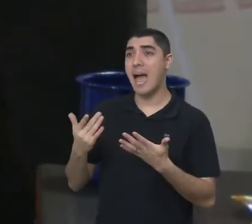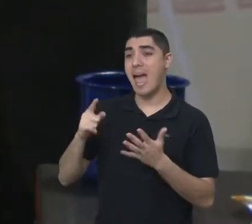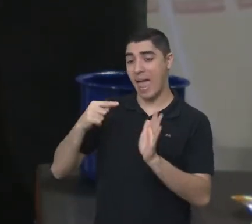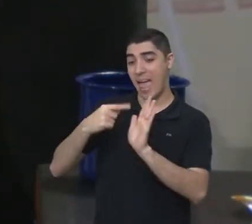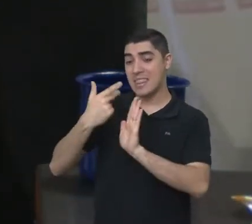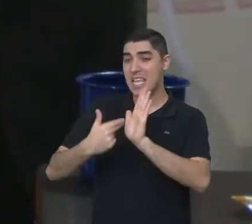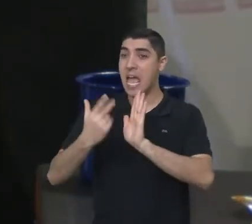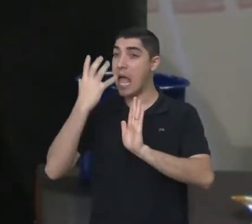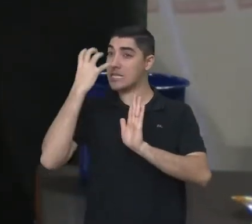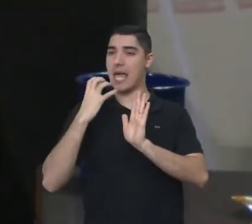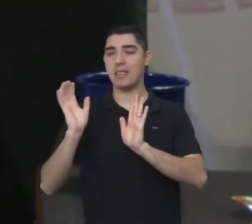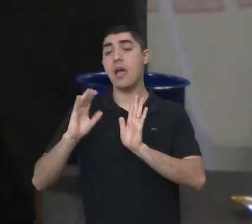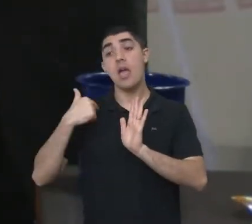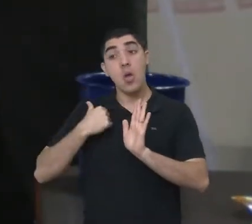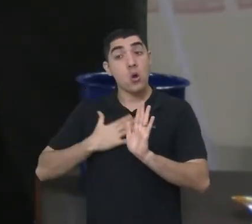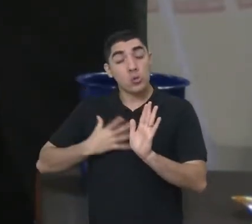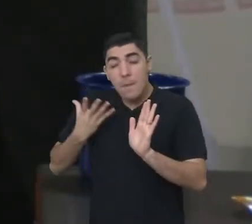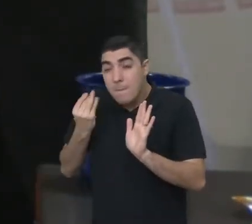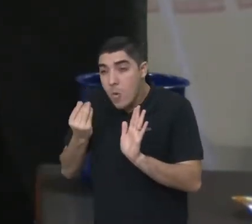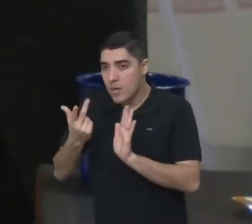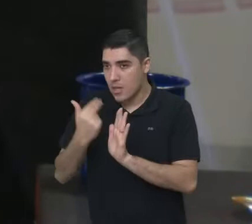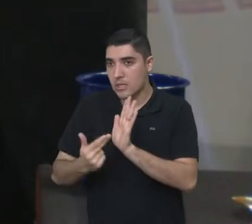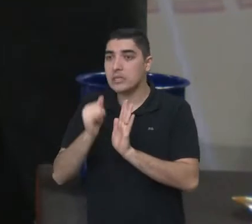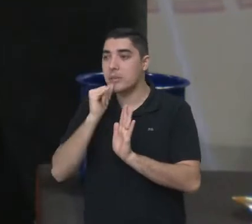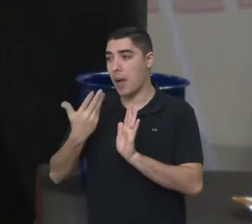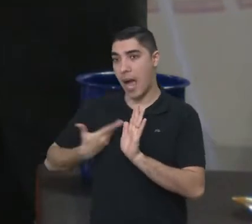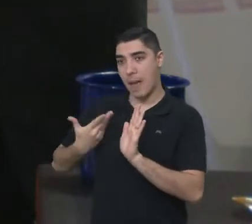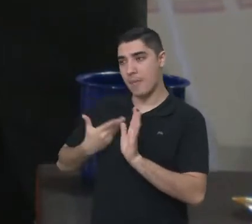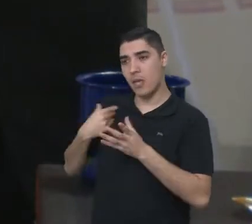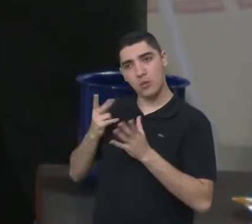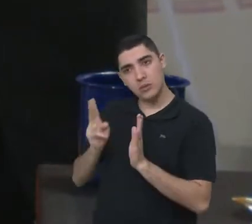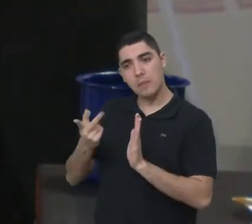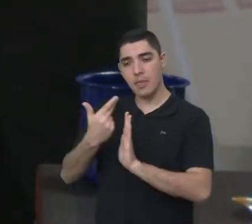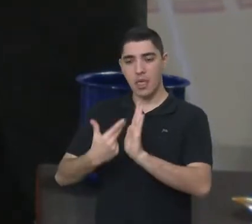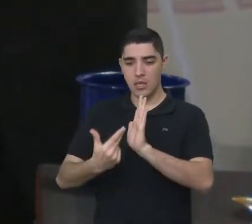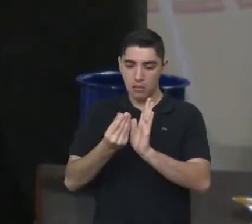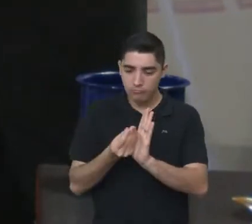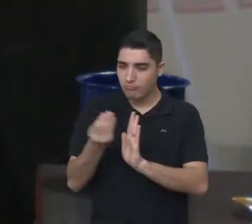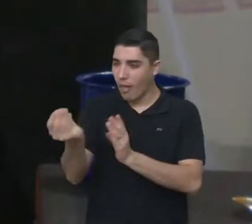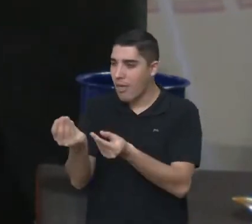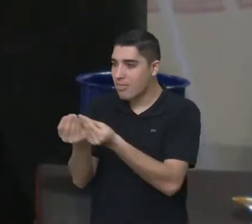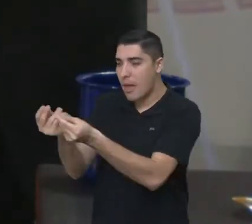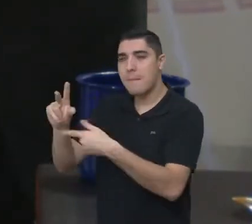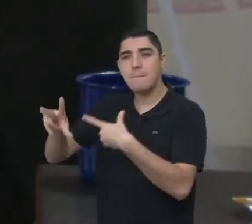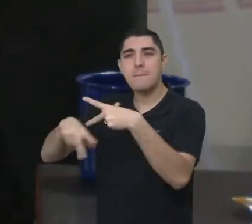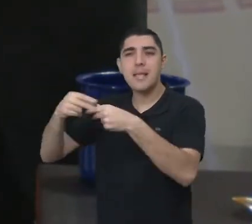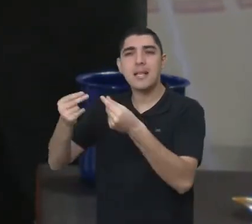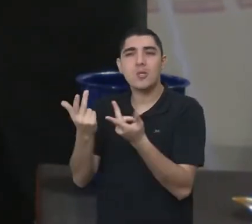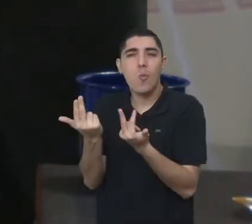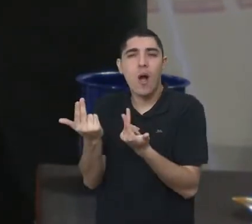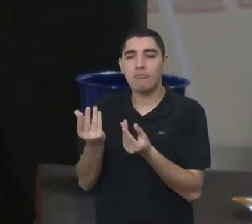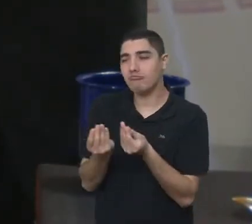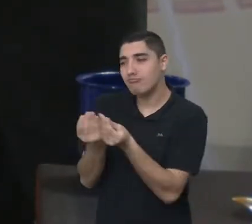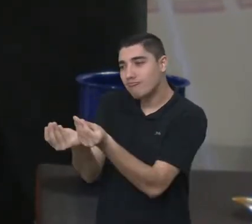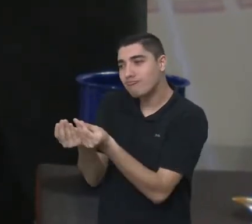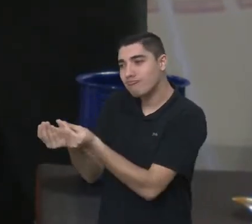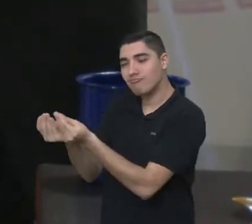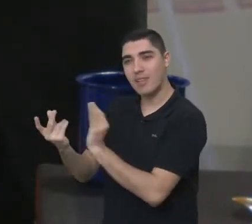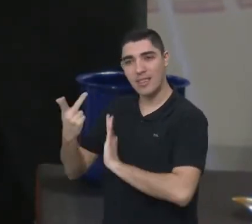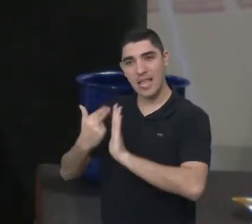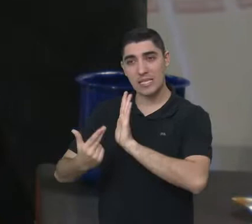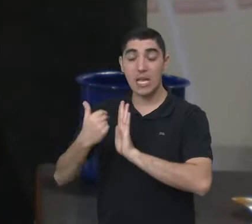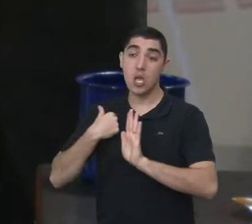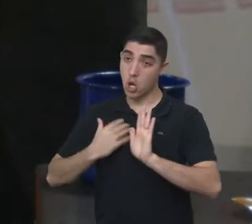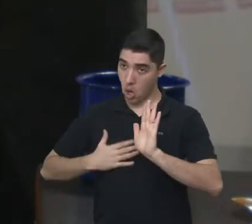dizer levar a sério, mas eu gostava muito de desenhar, gostava muito de presentear meus amigos com desenhos, gostava bastante mesmo